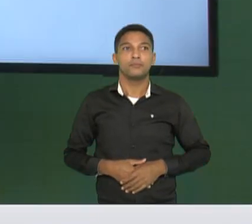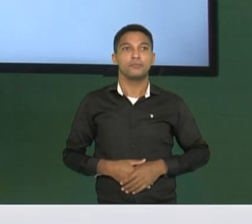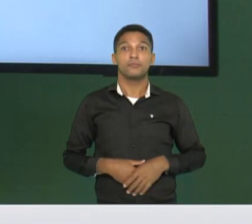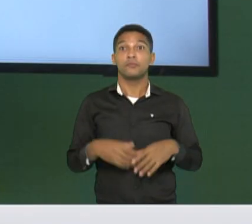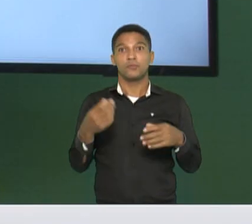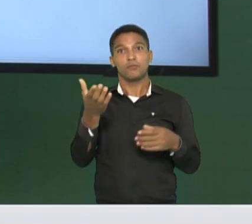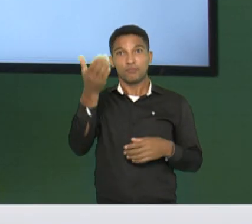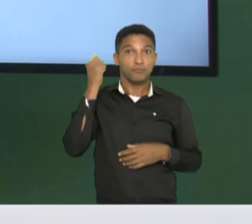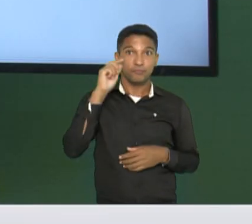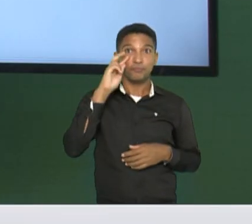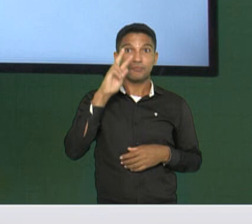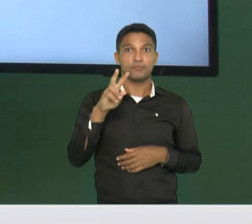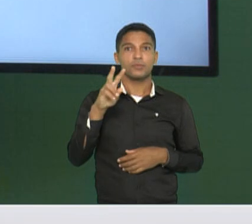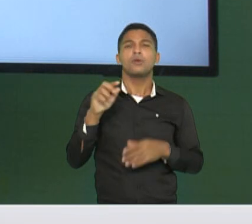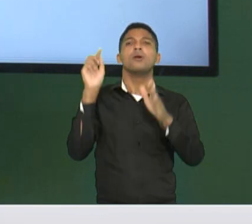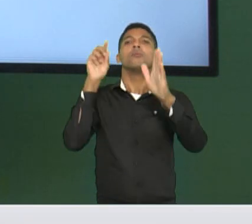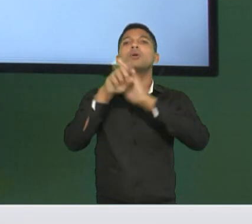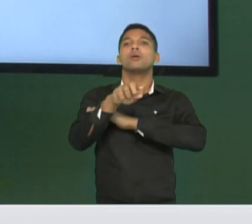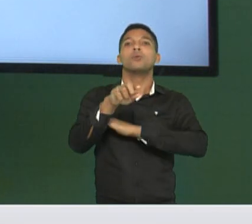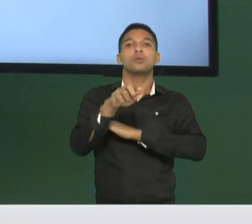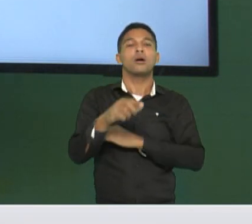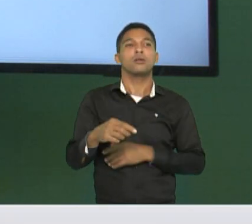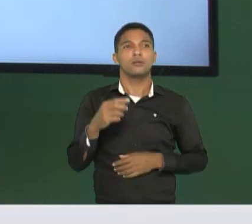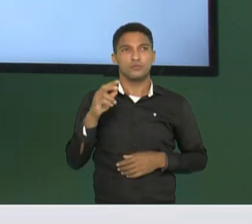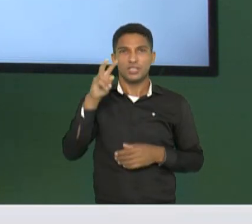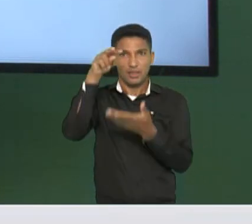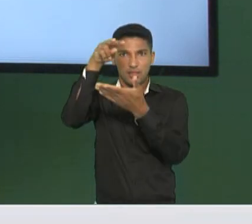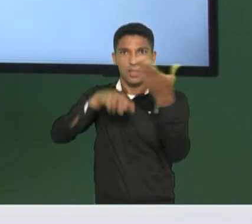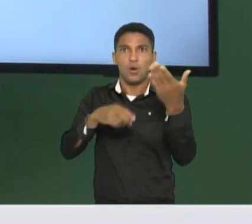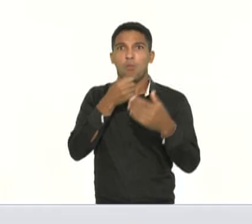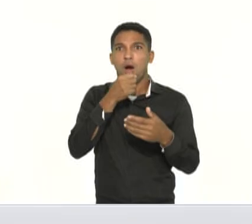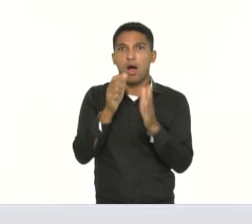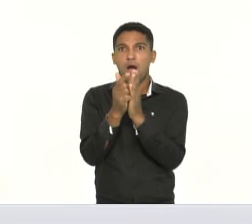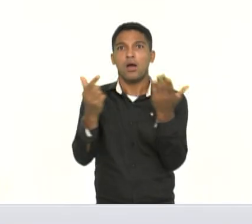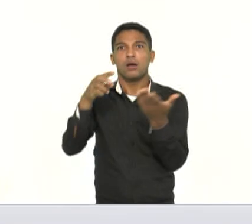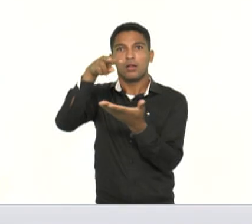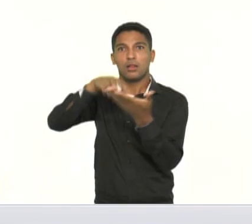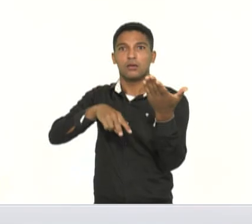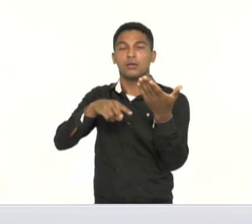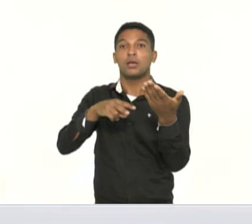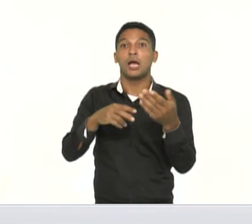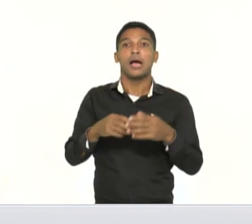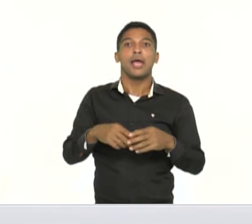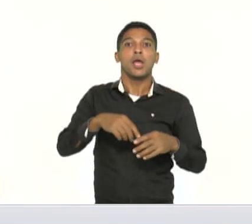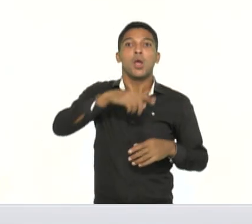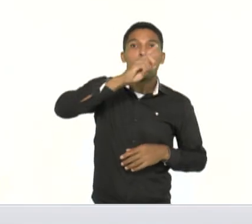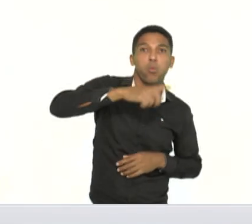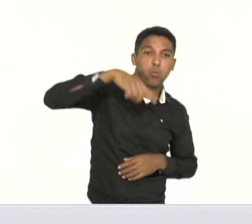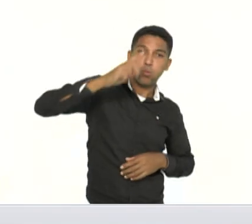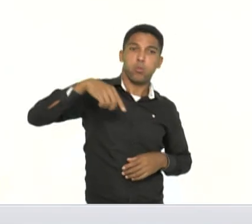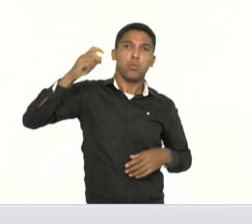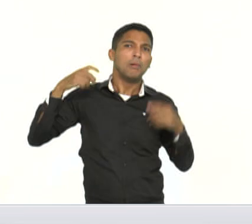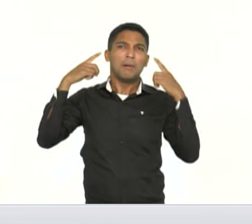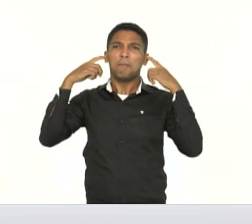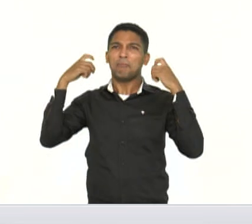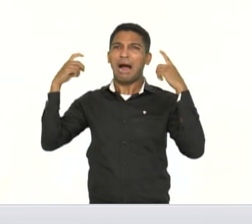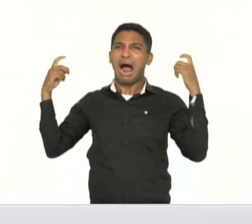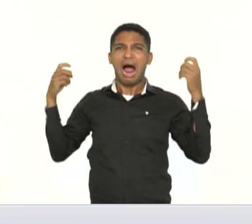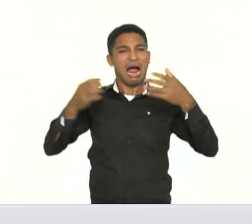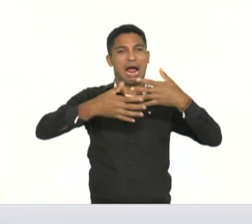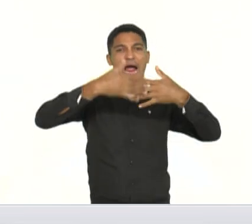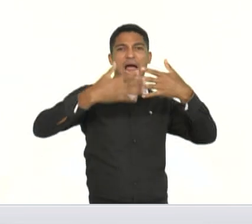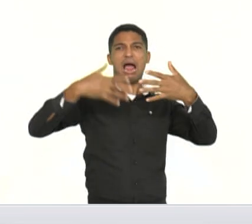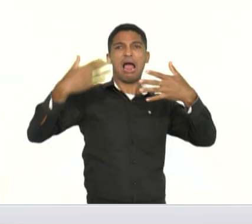aqui, ó. Ele está perguntando, de acordo com essa reportagem, qual a intensidade de onda é perigoso para a audição humana?